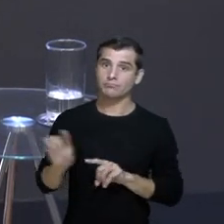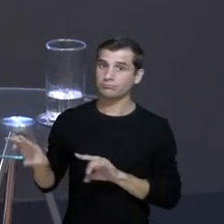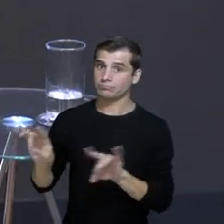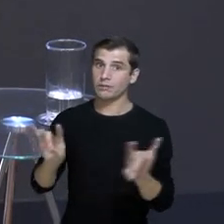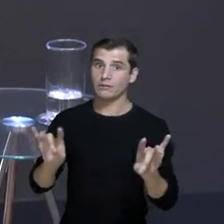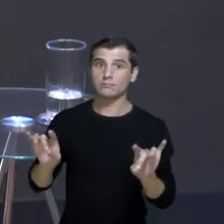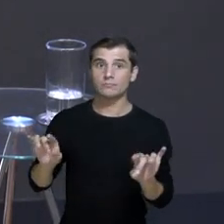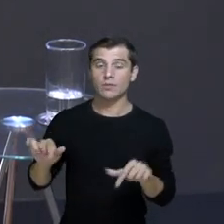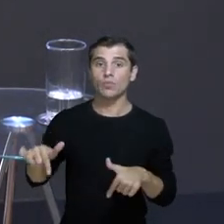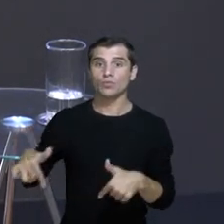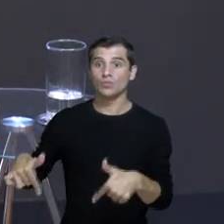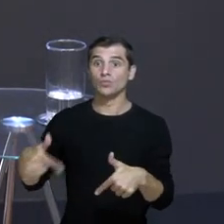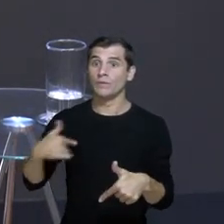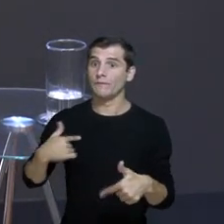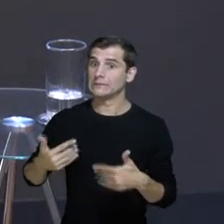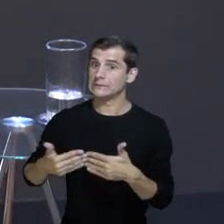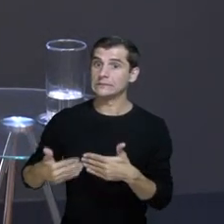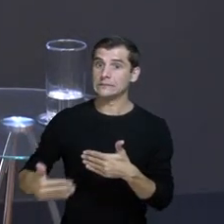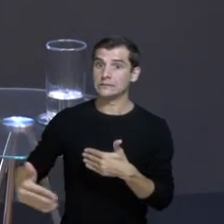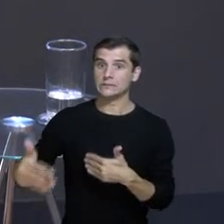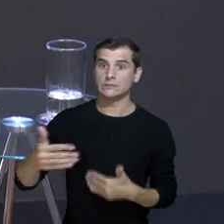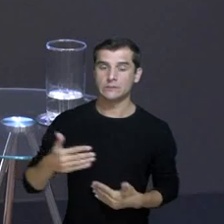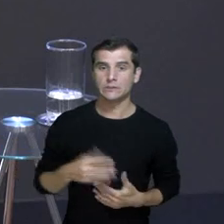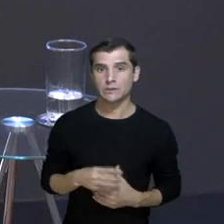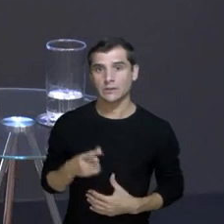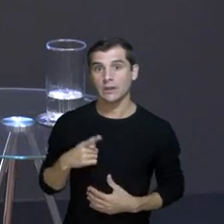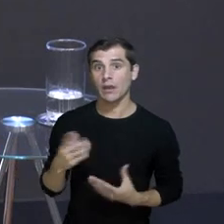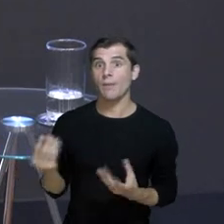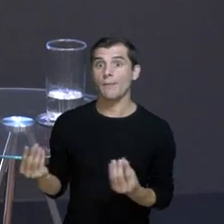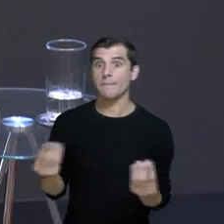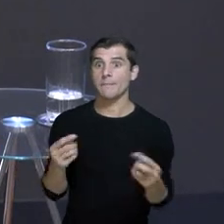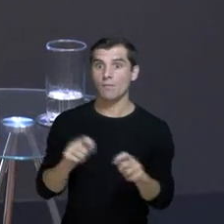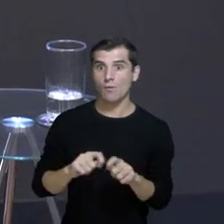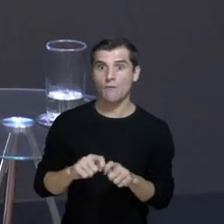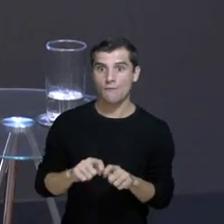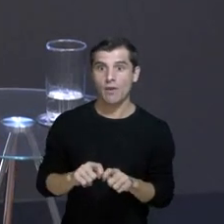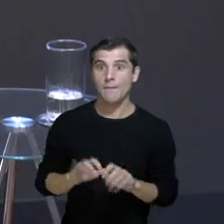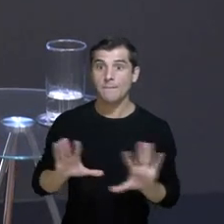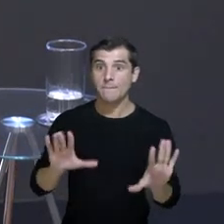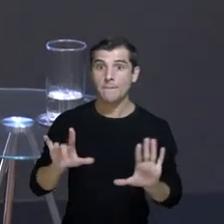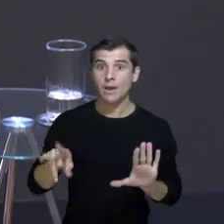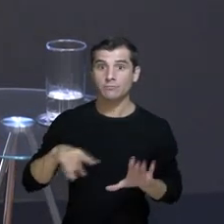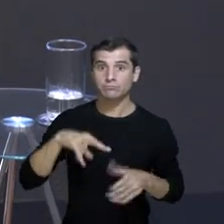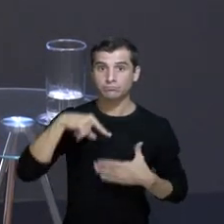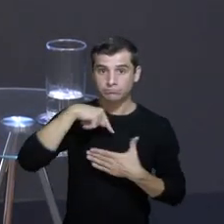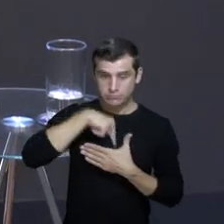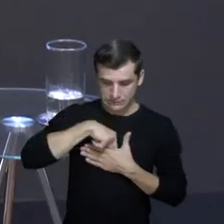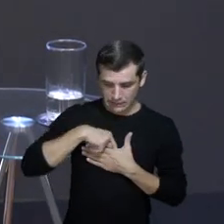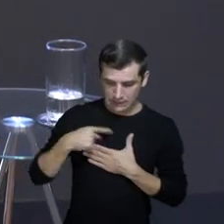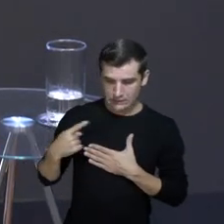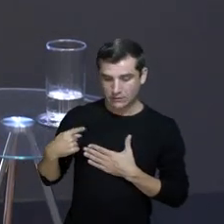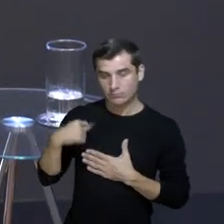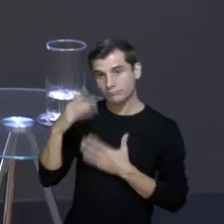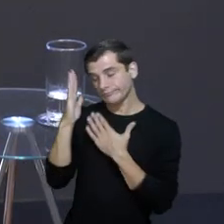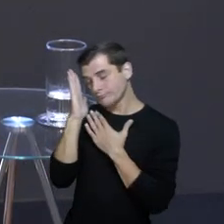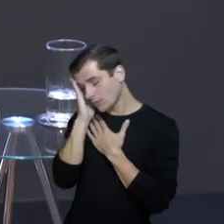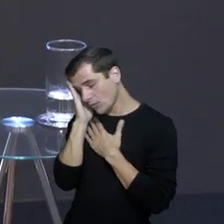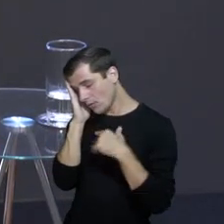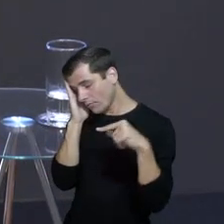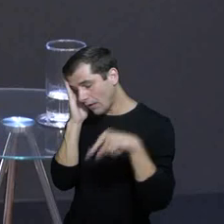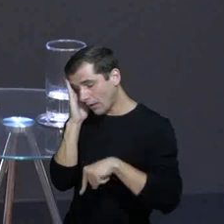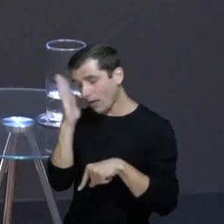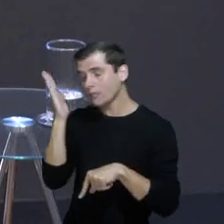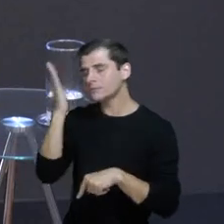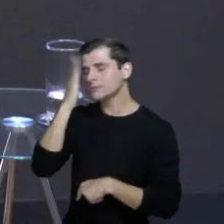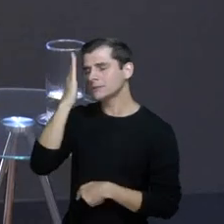frente só que a realização interna de dormir sabendo que você